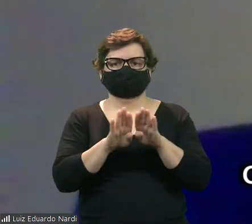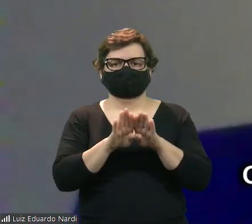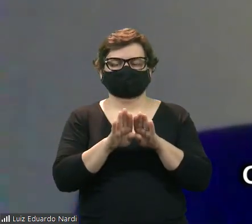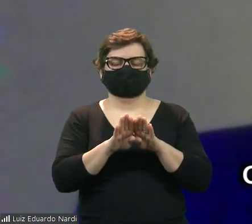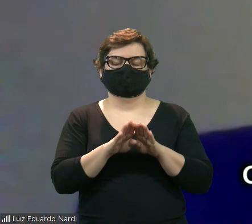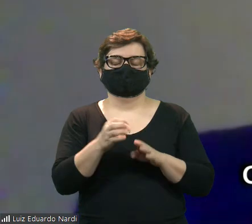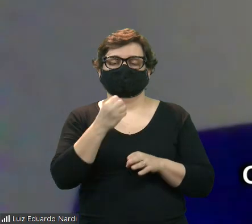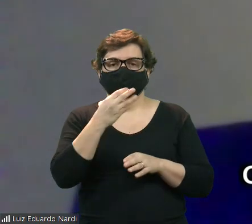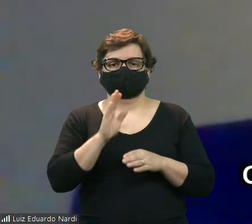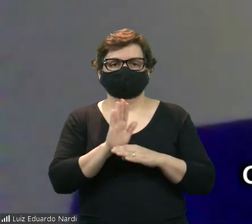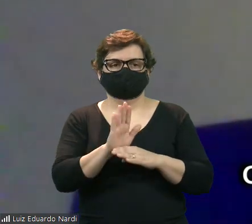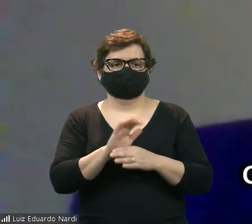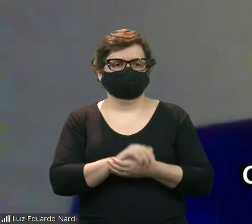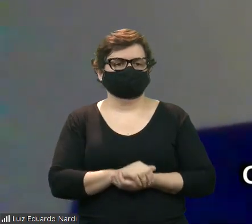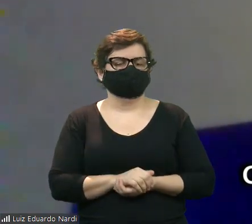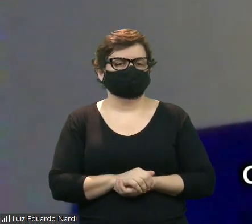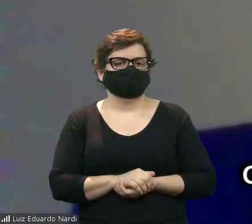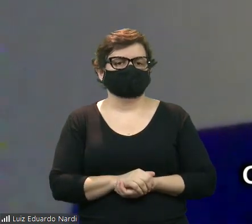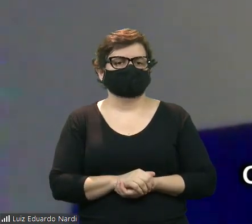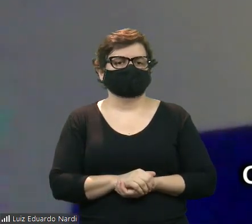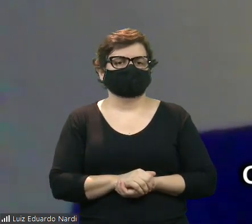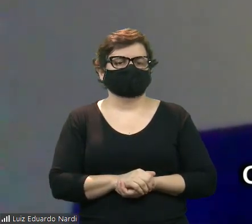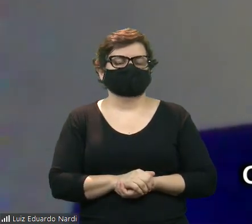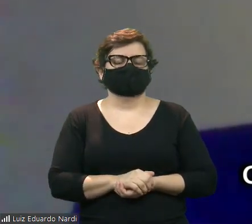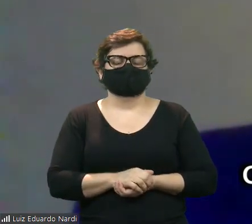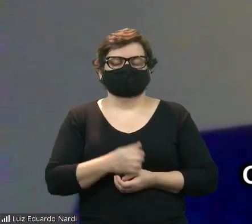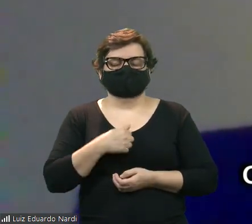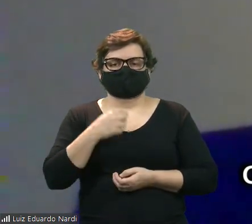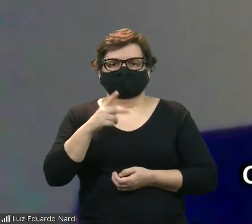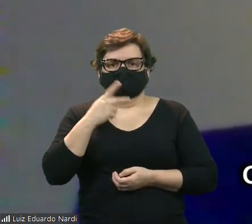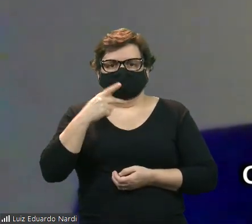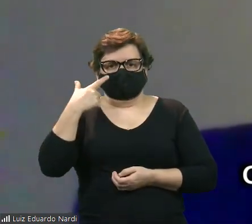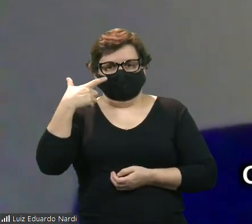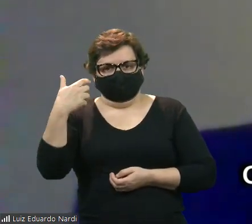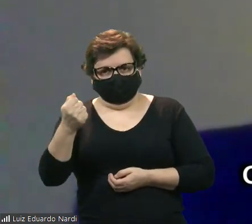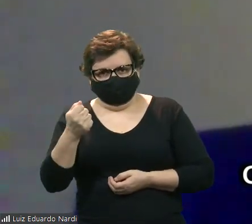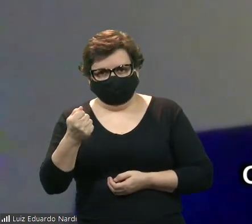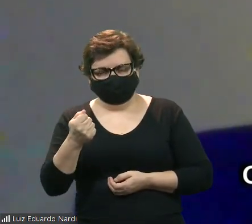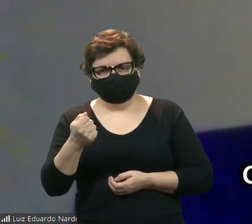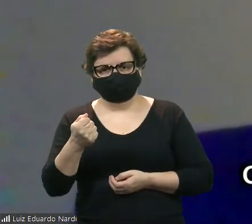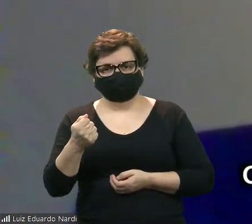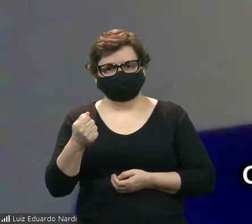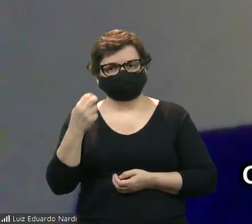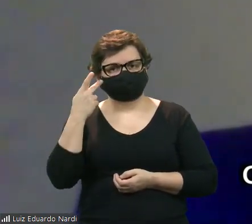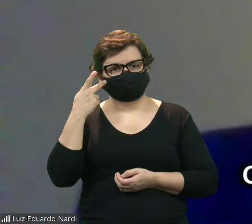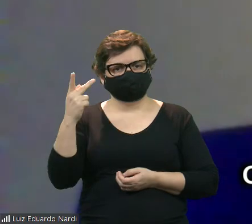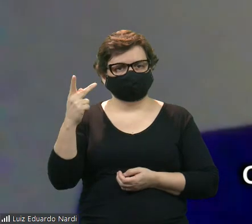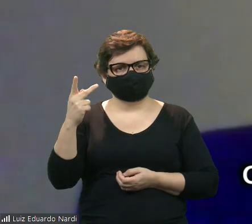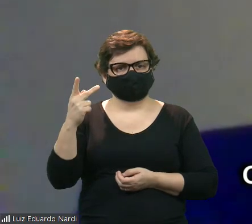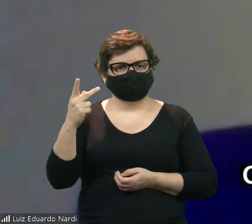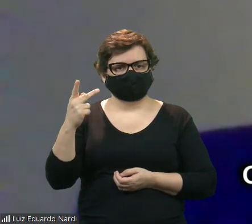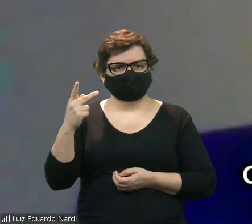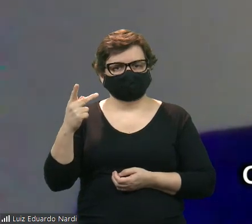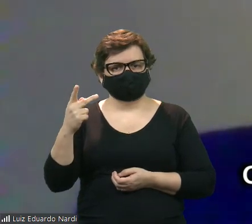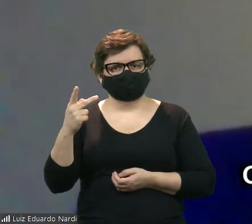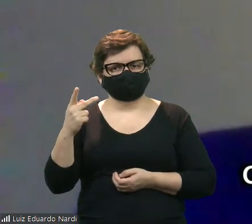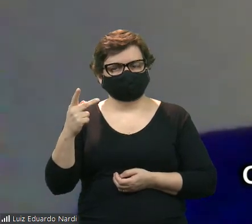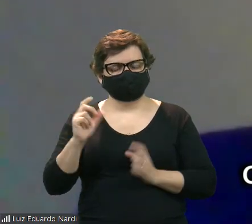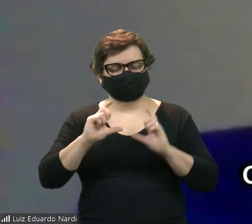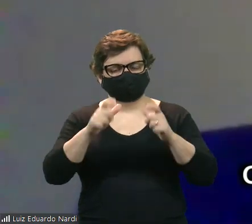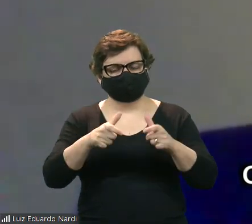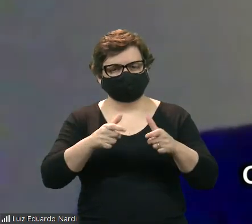beneficente. Não é? Aí é que eu chamo a atenção, senhor presidente, para o emprego dos